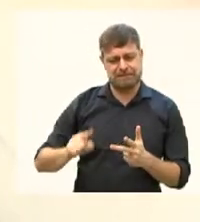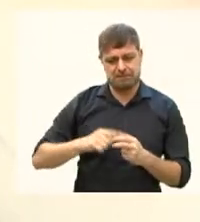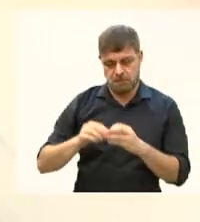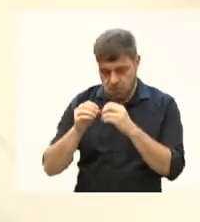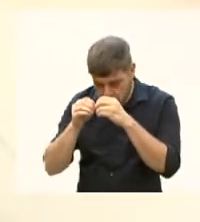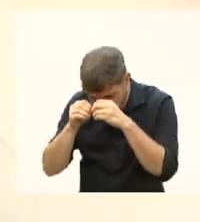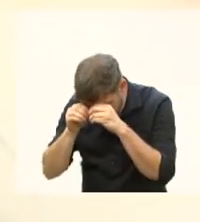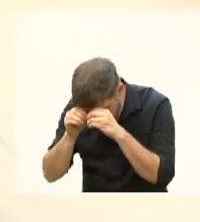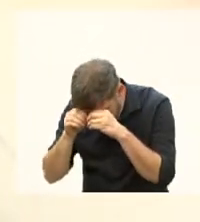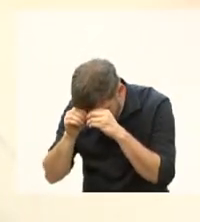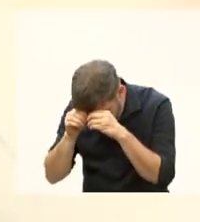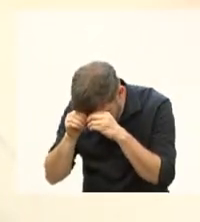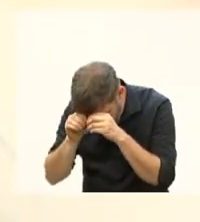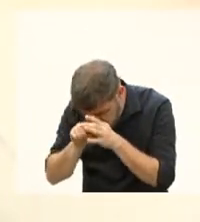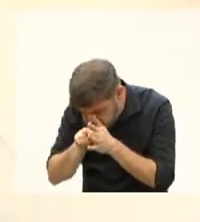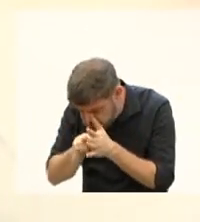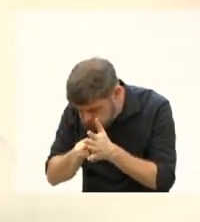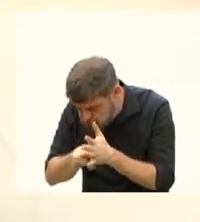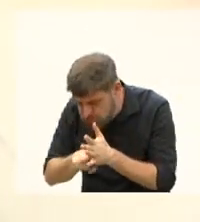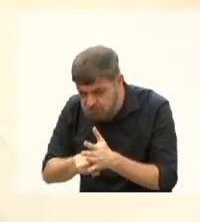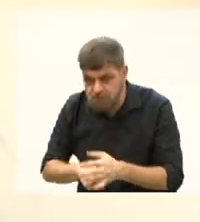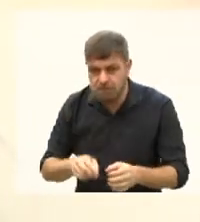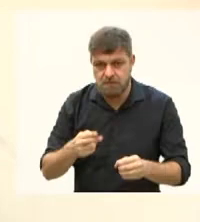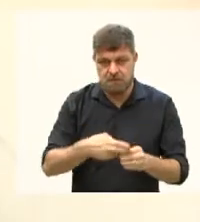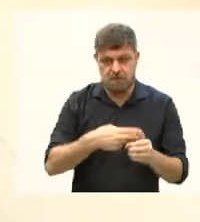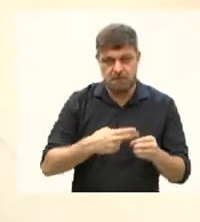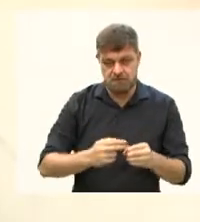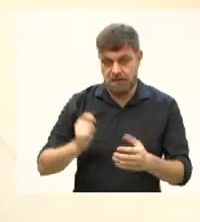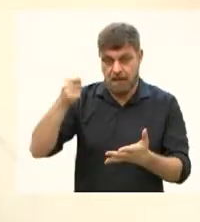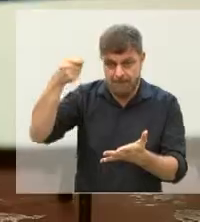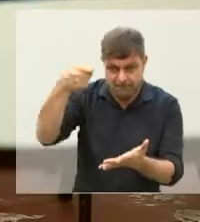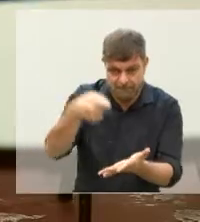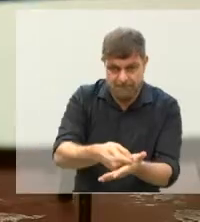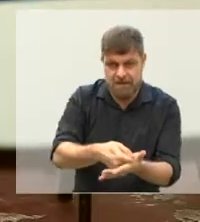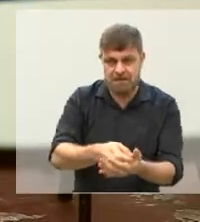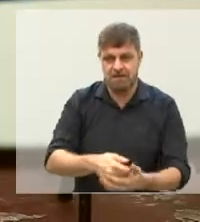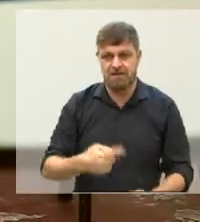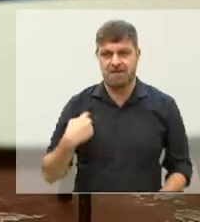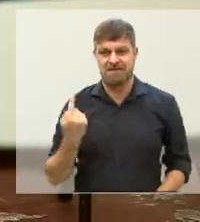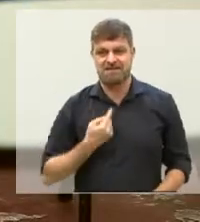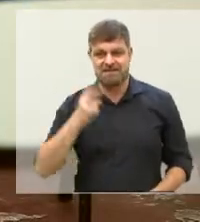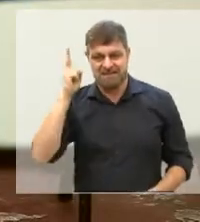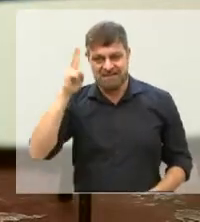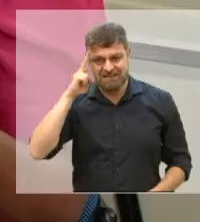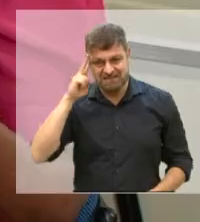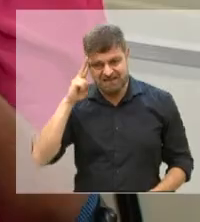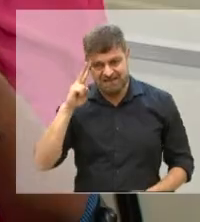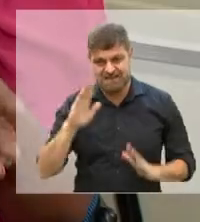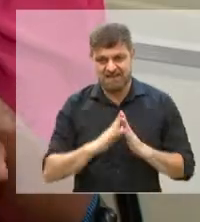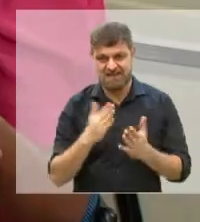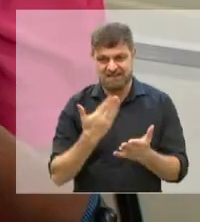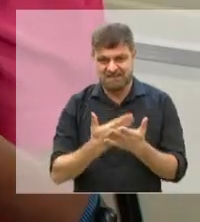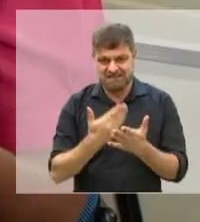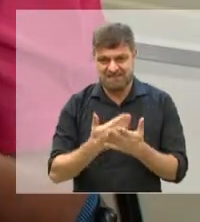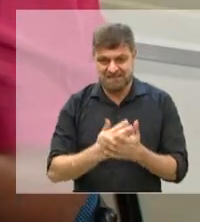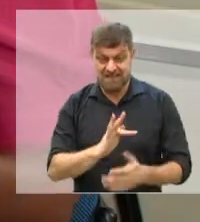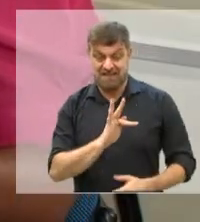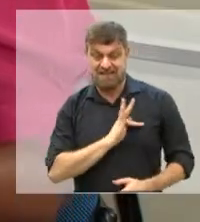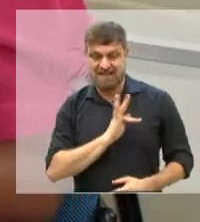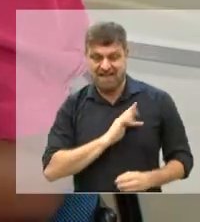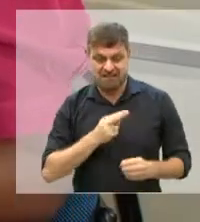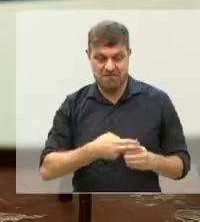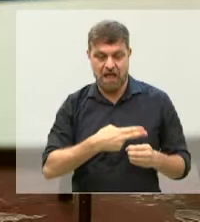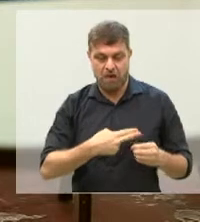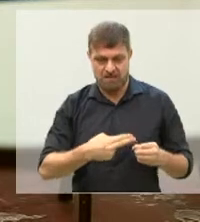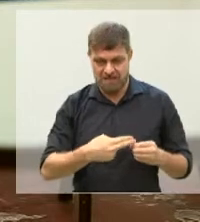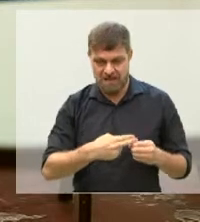laboratório. Então, a Unicamp paga, os alunos vão para o Senai. Lembrando que a gente está no Cutuca, né, que é o Colégio Técnico da Unicamp.